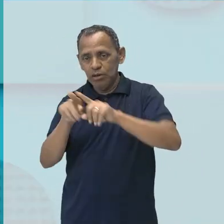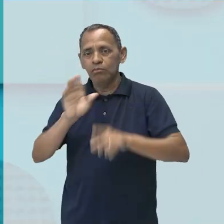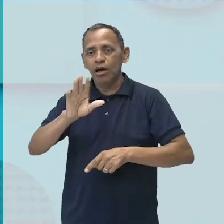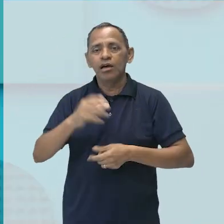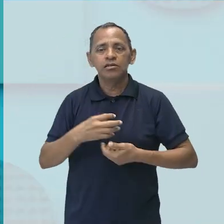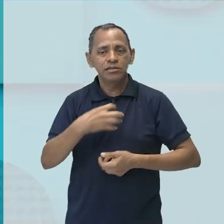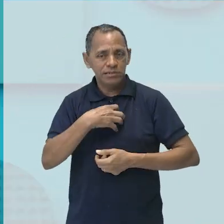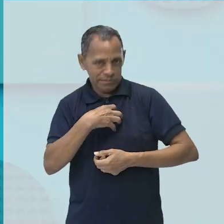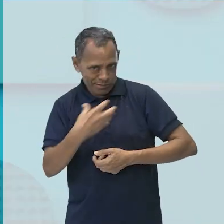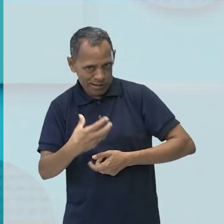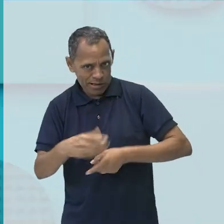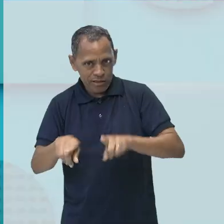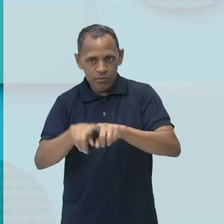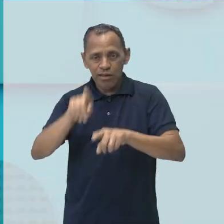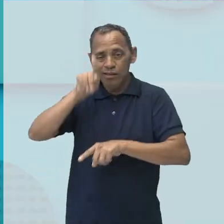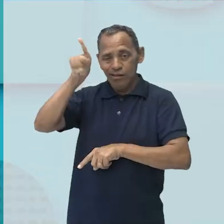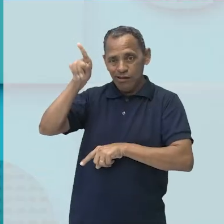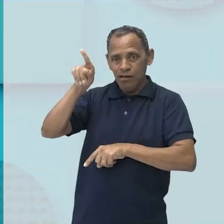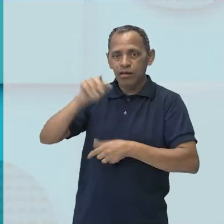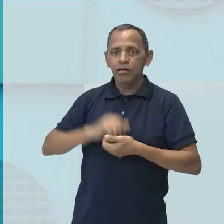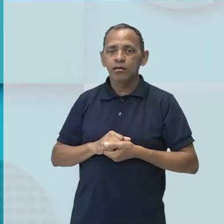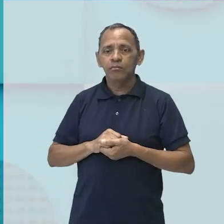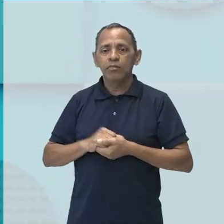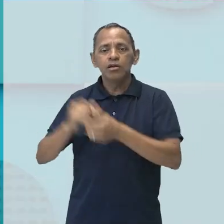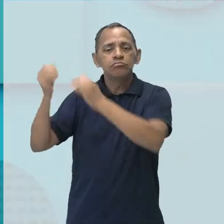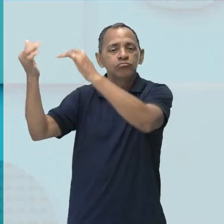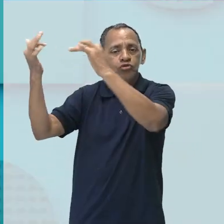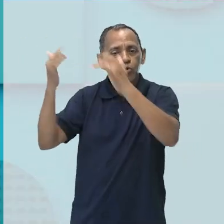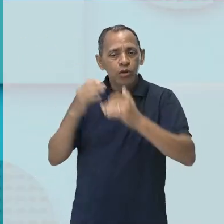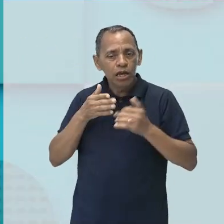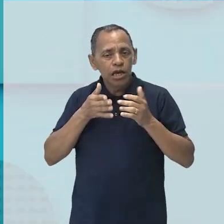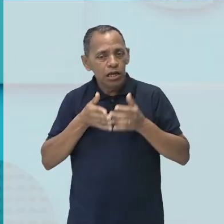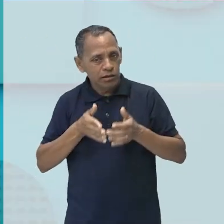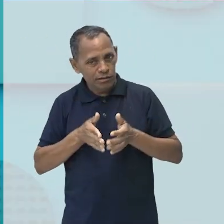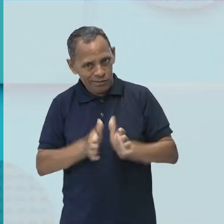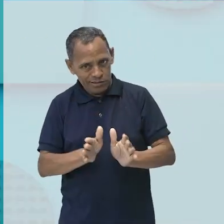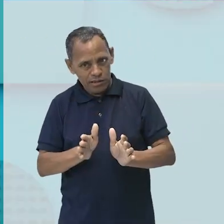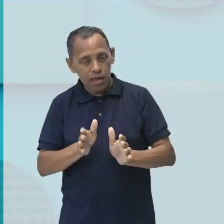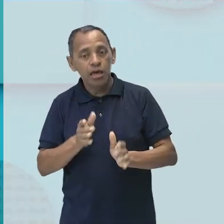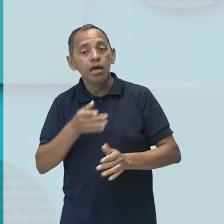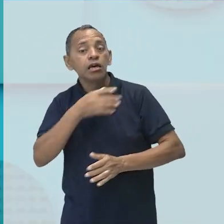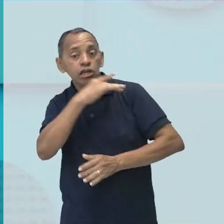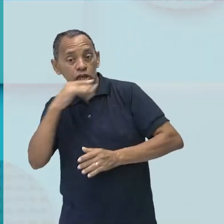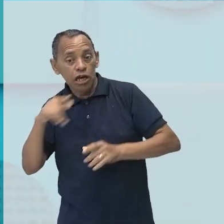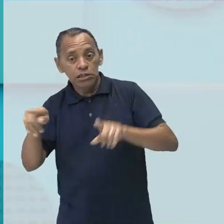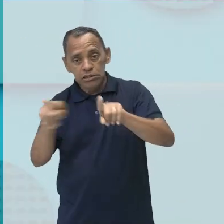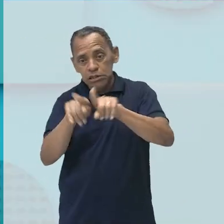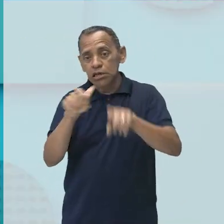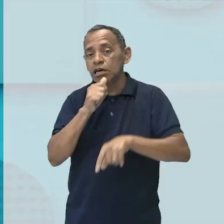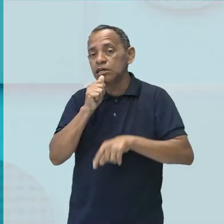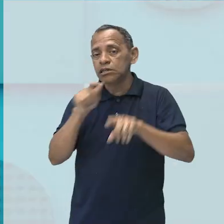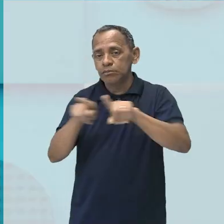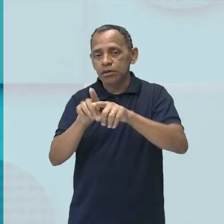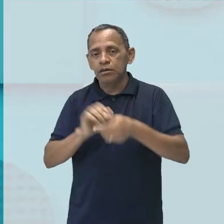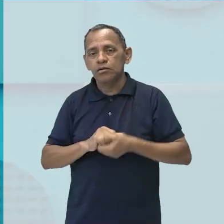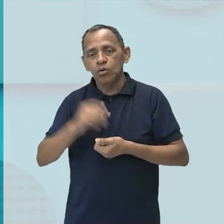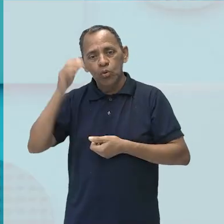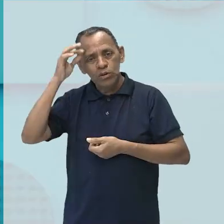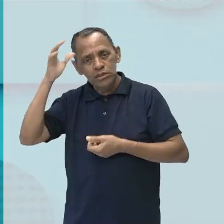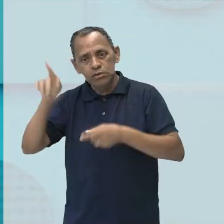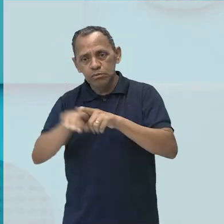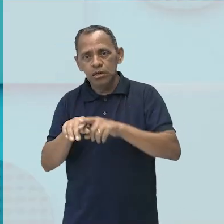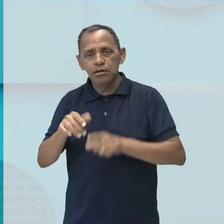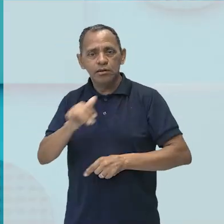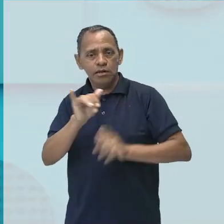viveu ali com uma etnia Waimiri, Atruari, então conheceu essa identidade indígena e, a partir